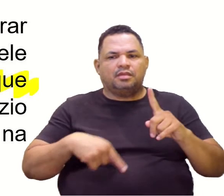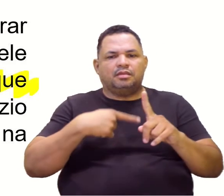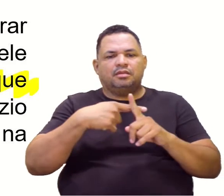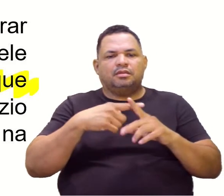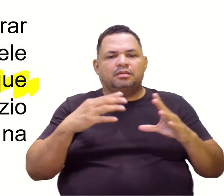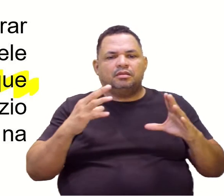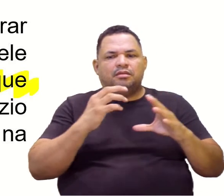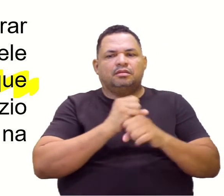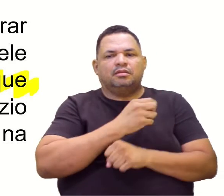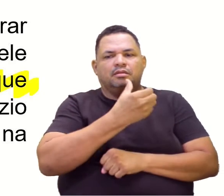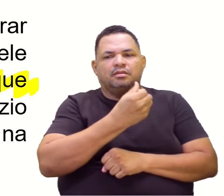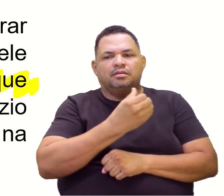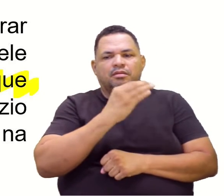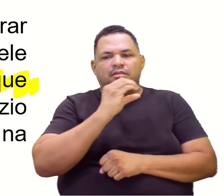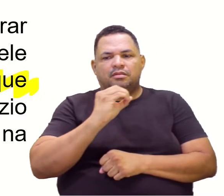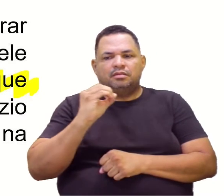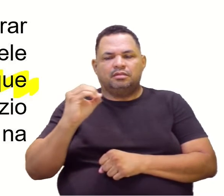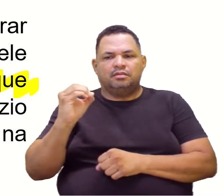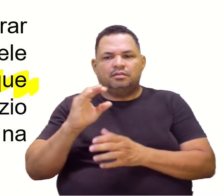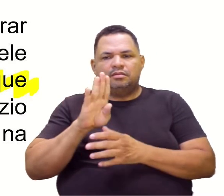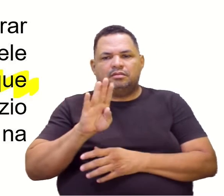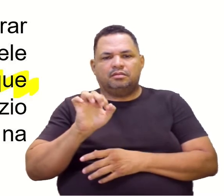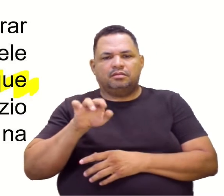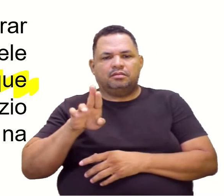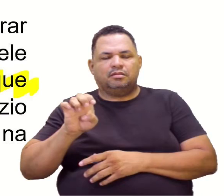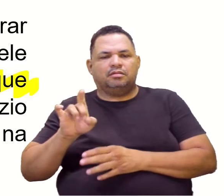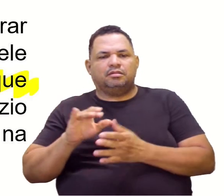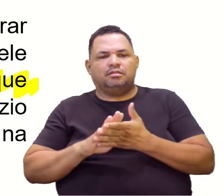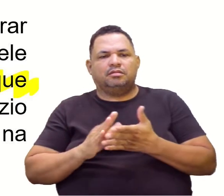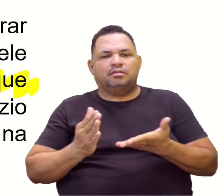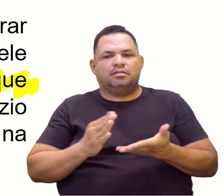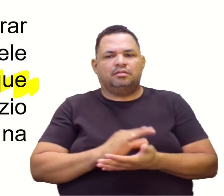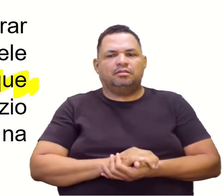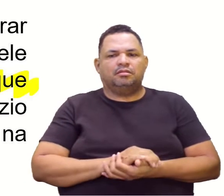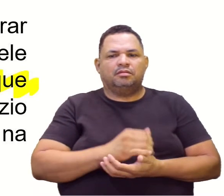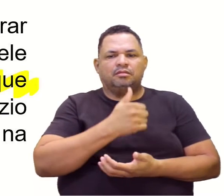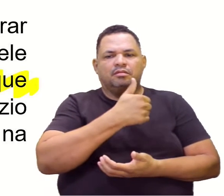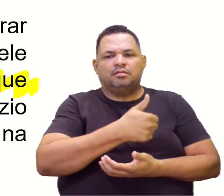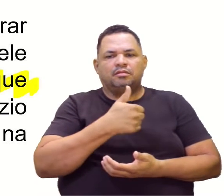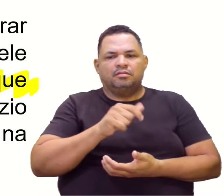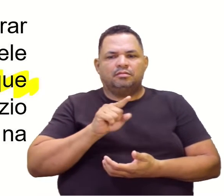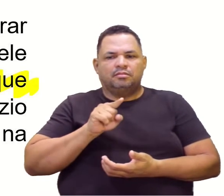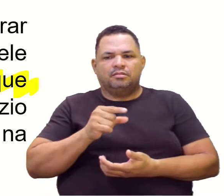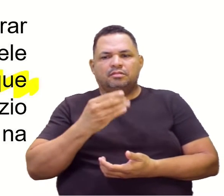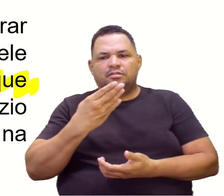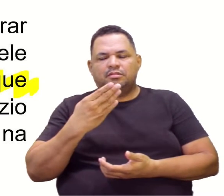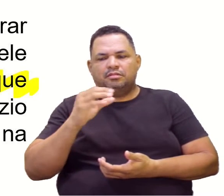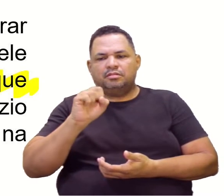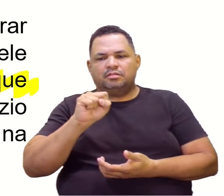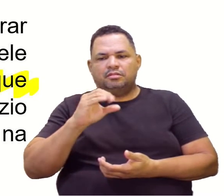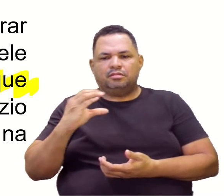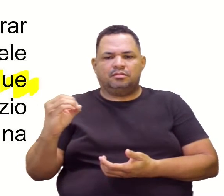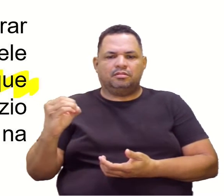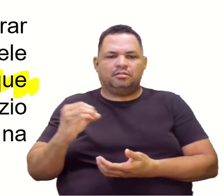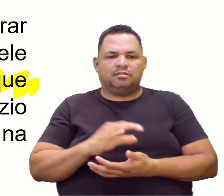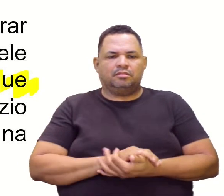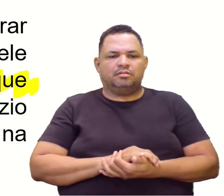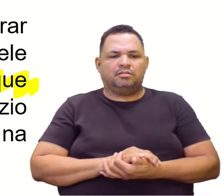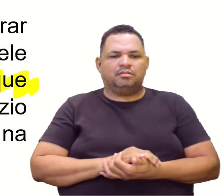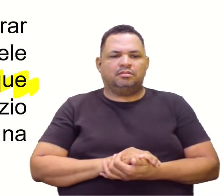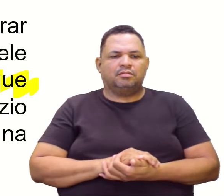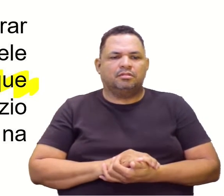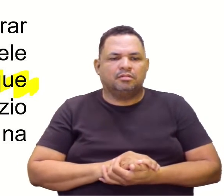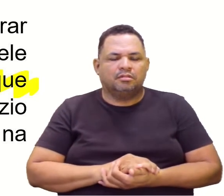com 600 600. BTUs. Então aqui 0, 8, 4, 11.480. 11.480. Então tipo 3, O